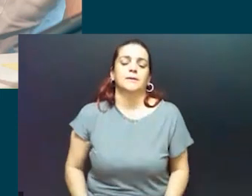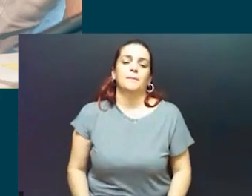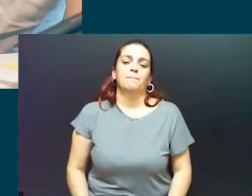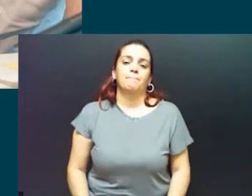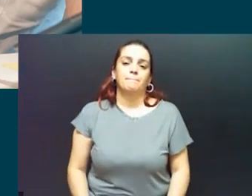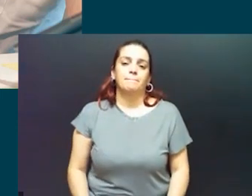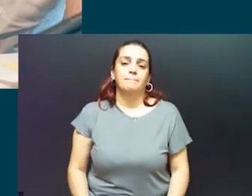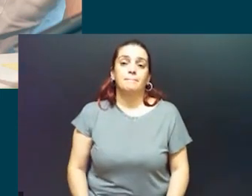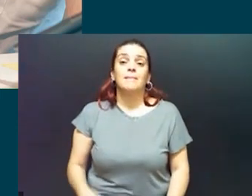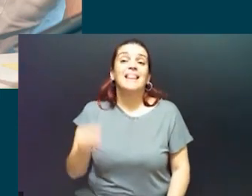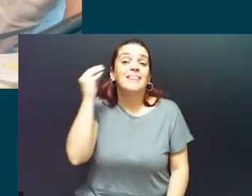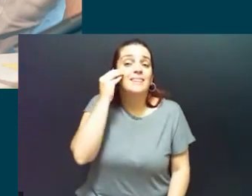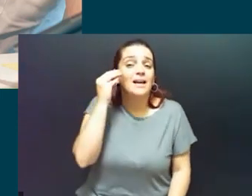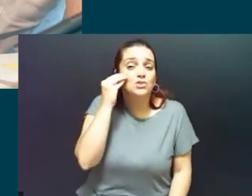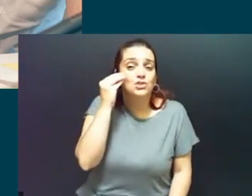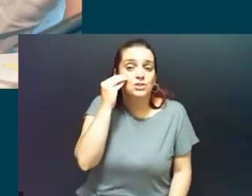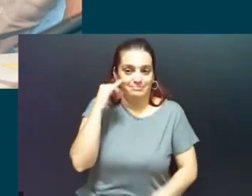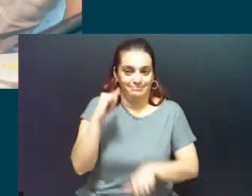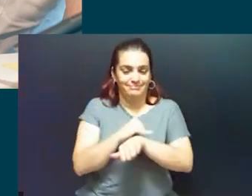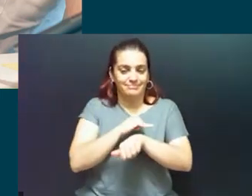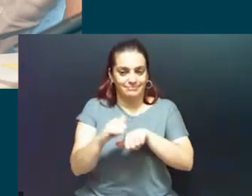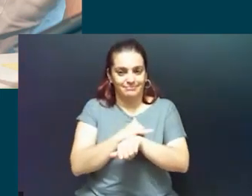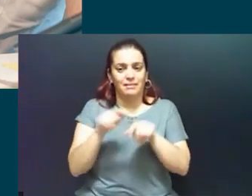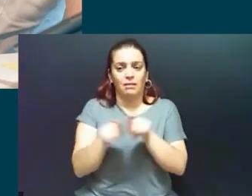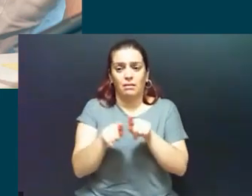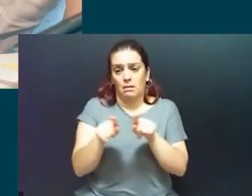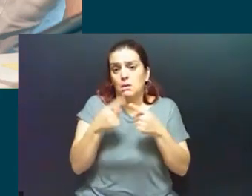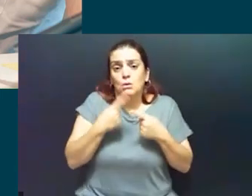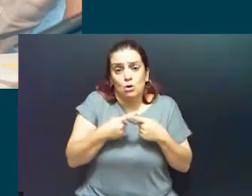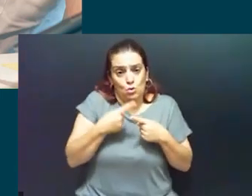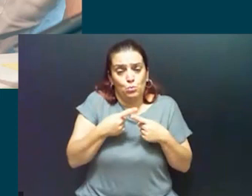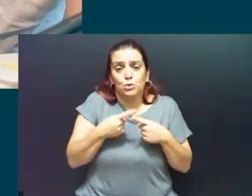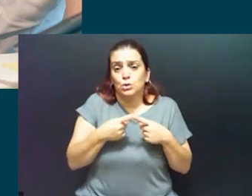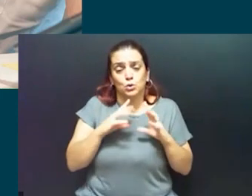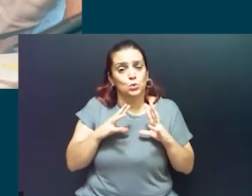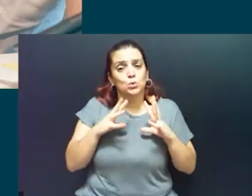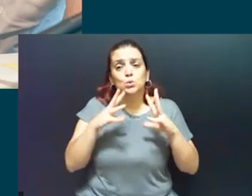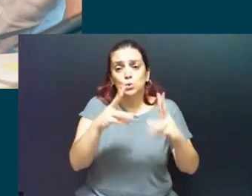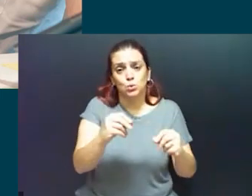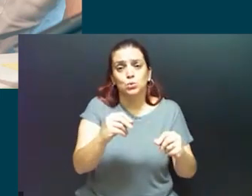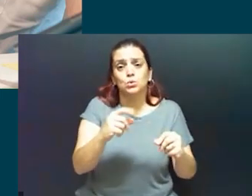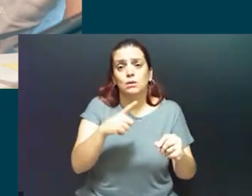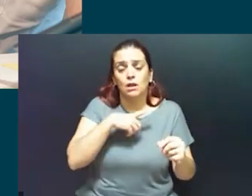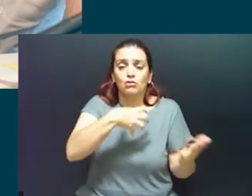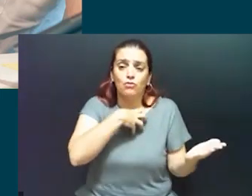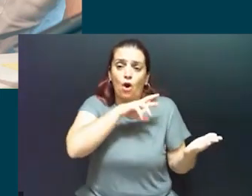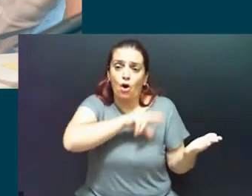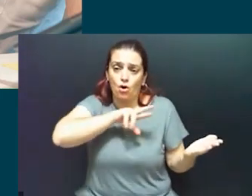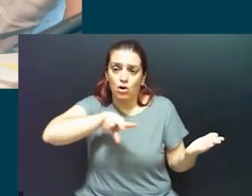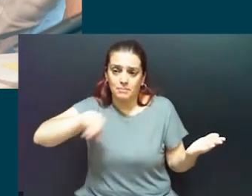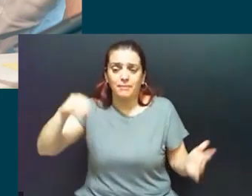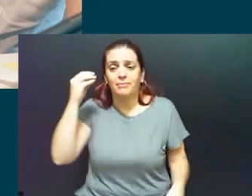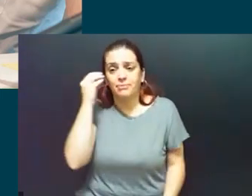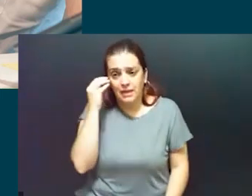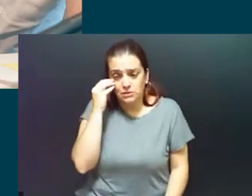vai elaborar estratégia de teste, porque tudo isso é passível de ter formas de realizar esses testes, e também